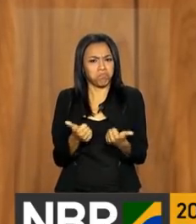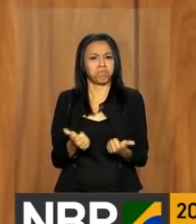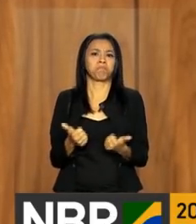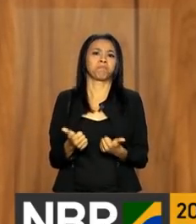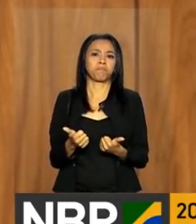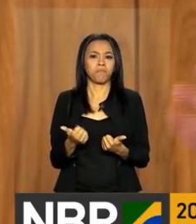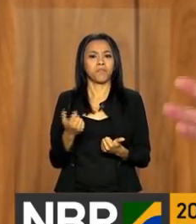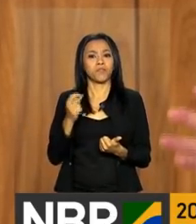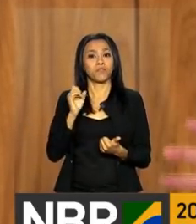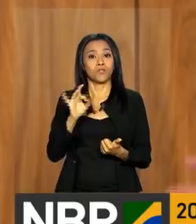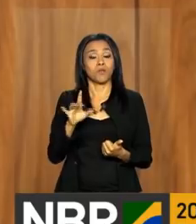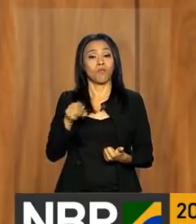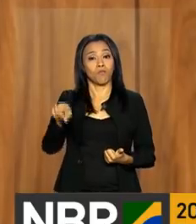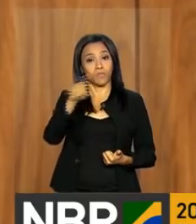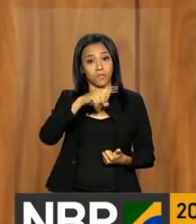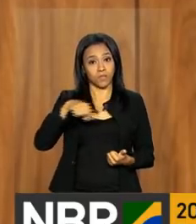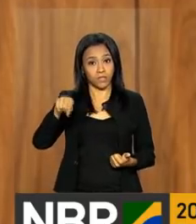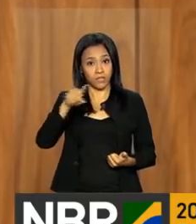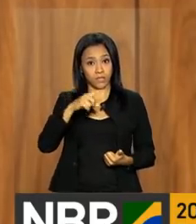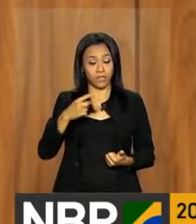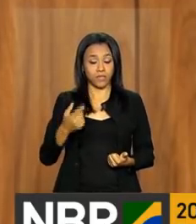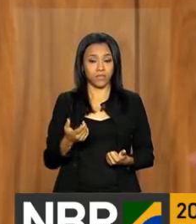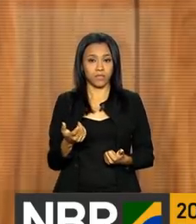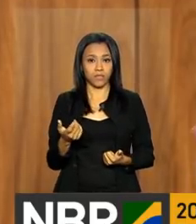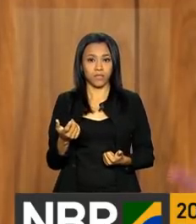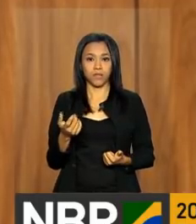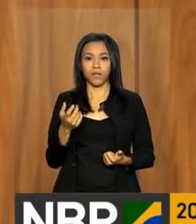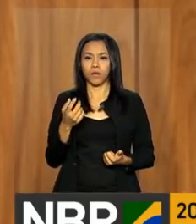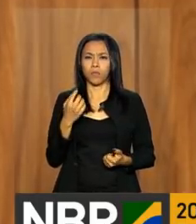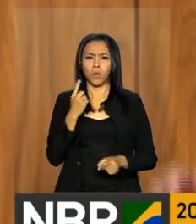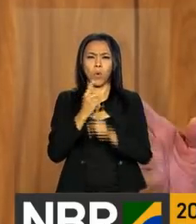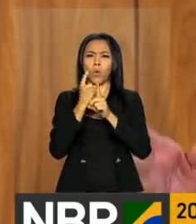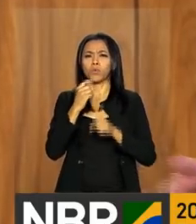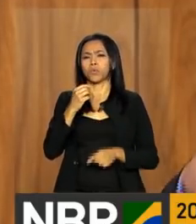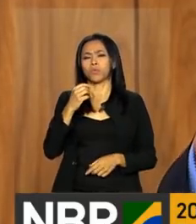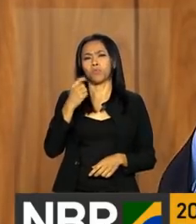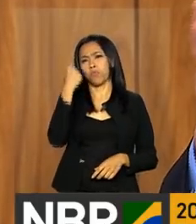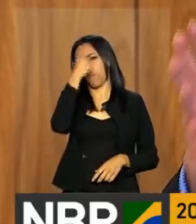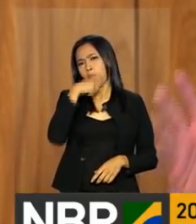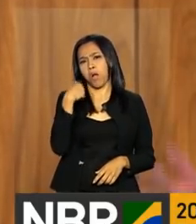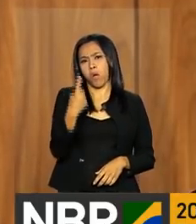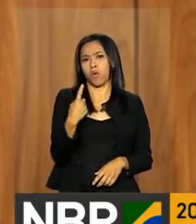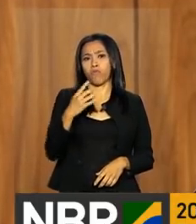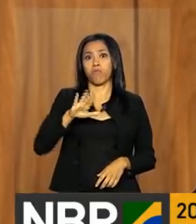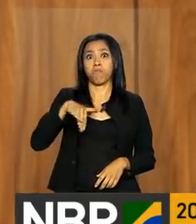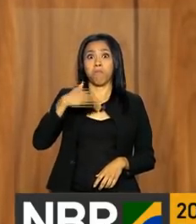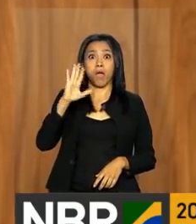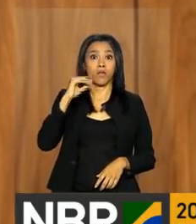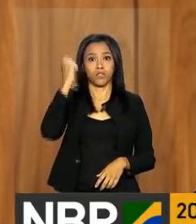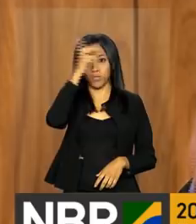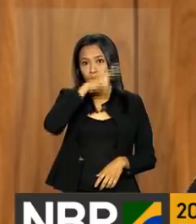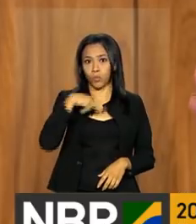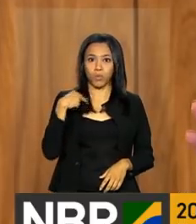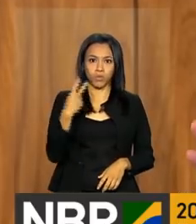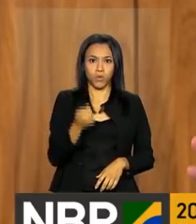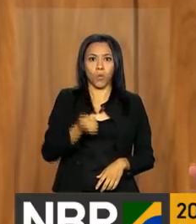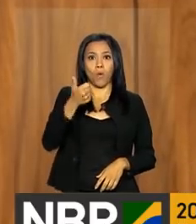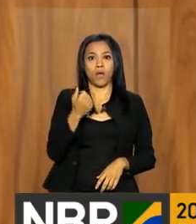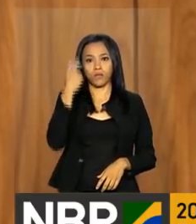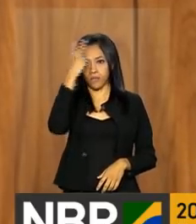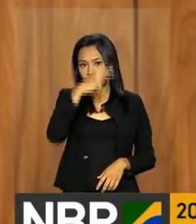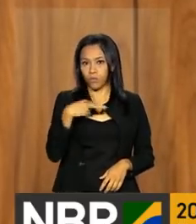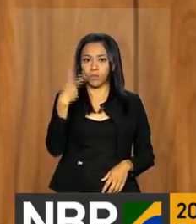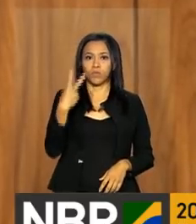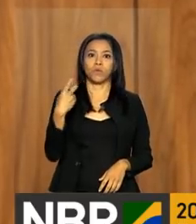basta verificar que um encontro que duraria uma hora e pouco durou mais de duas horas, quase duas horas e